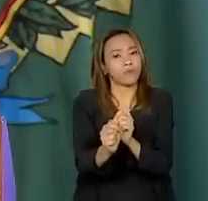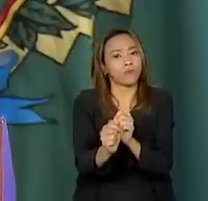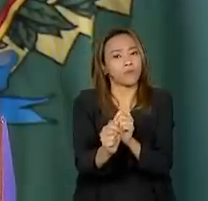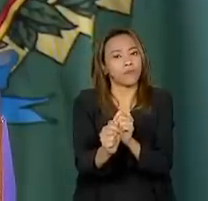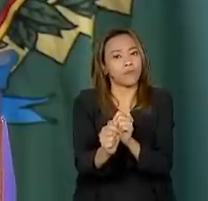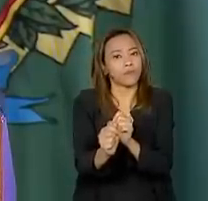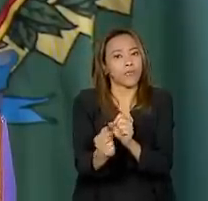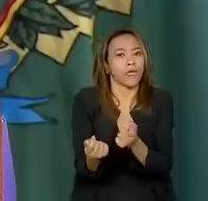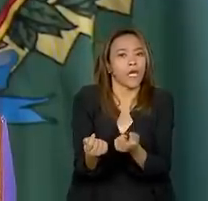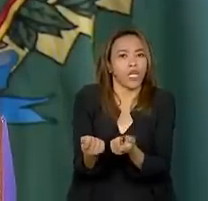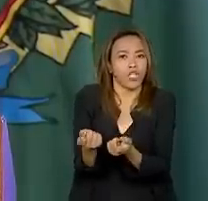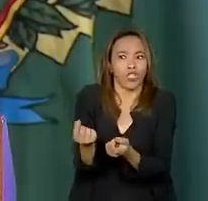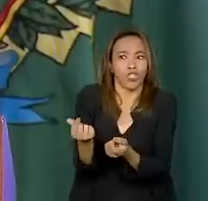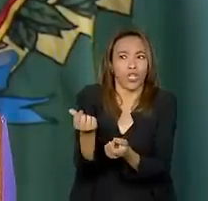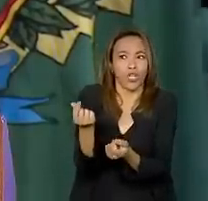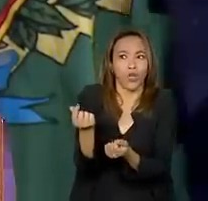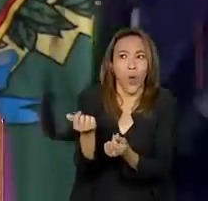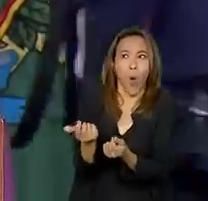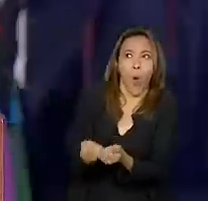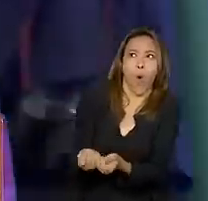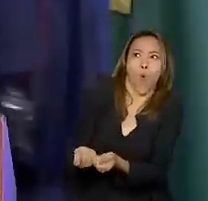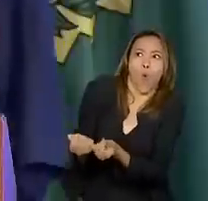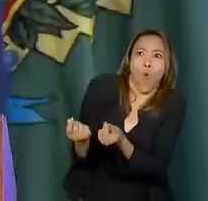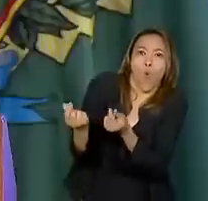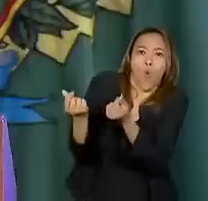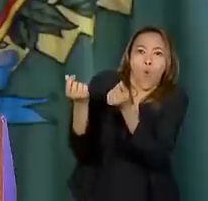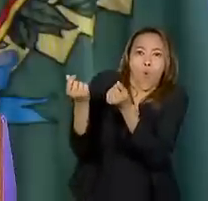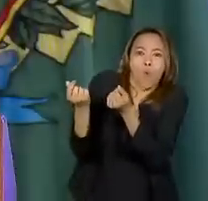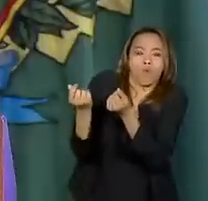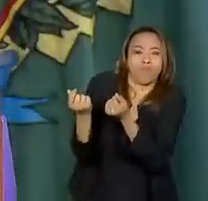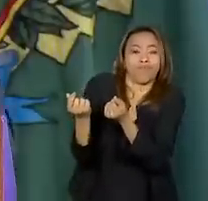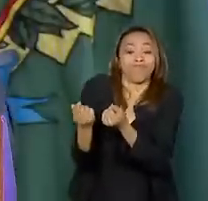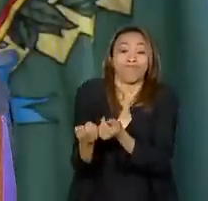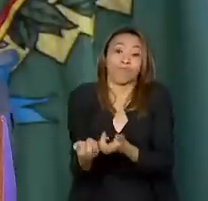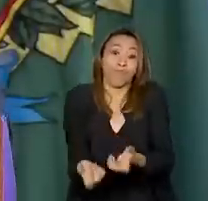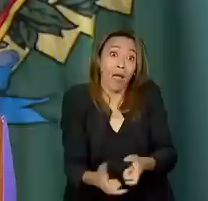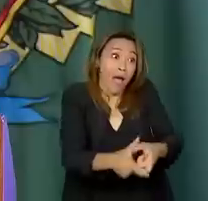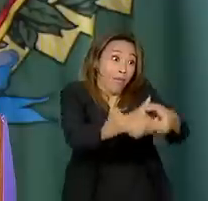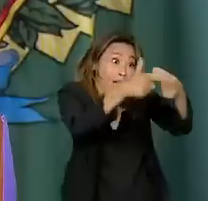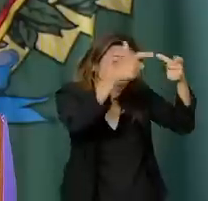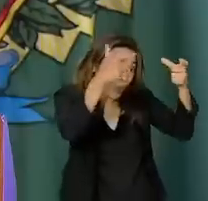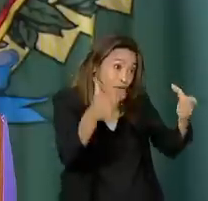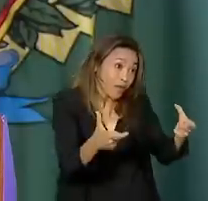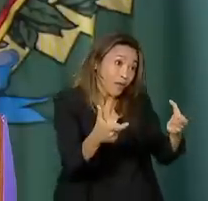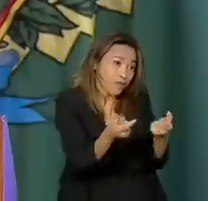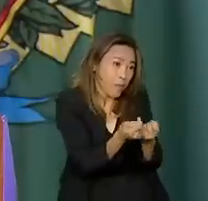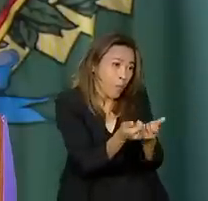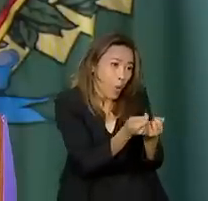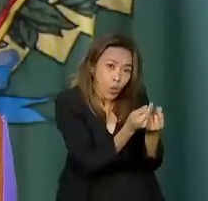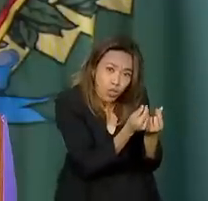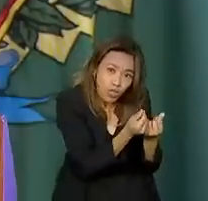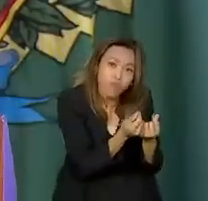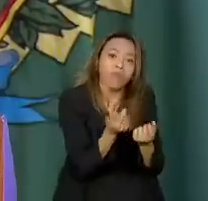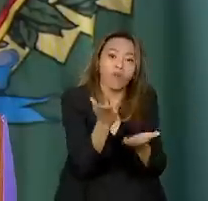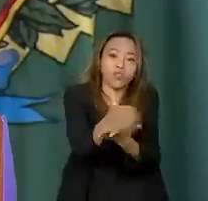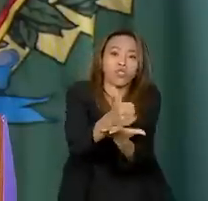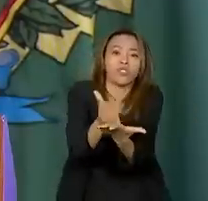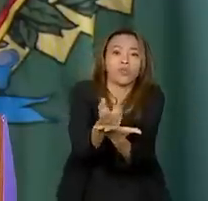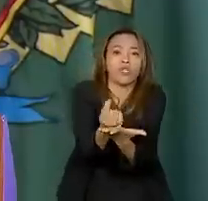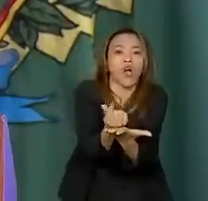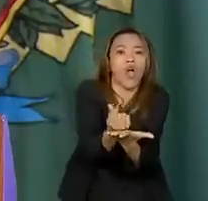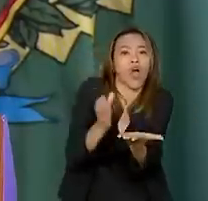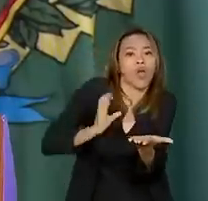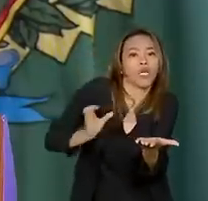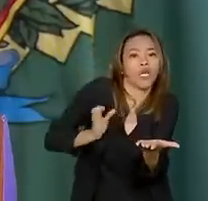ganham muito significa pobreza, muito ganhando pouco significa distribuição de riqueza. E esse país,